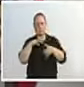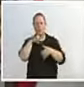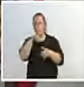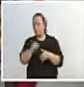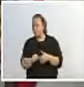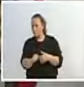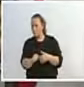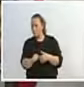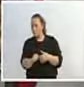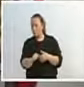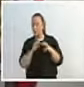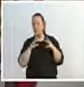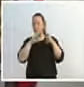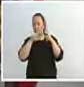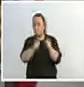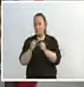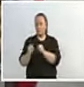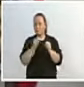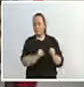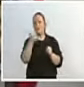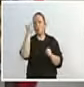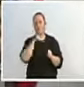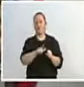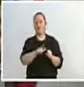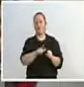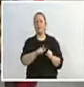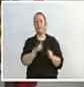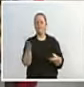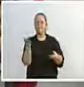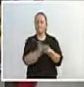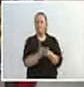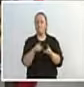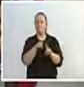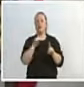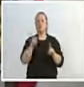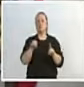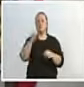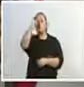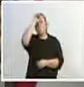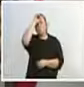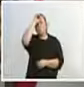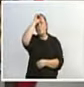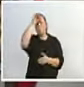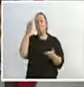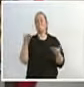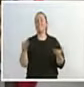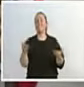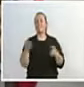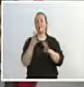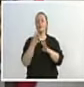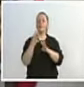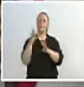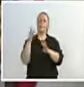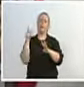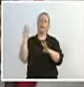Poder Judiciário, ele consegue acessar a saúde. E aquele e aquela que não tem acesso a estas condições, fica na fila